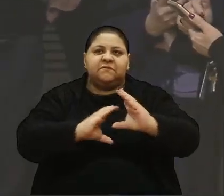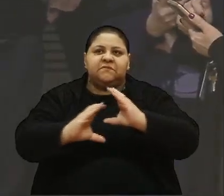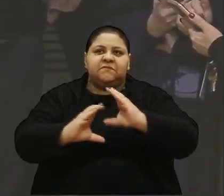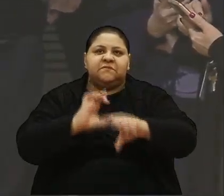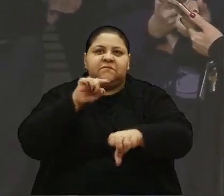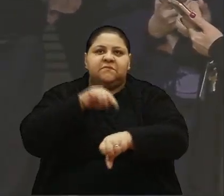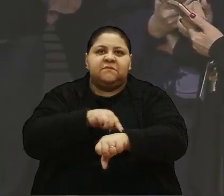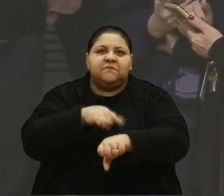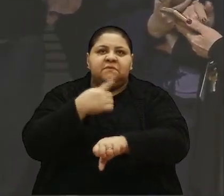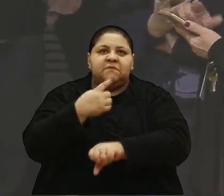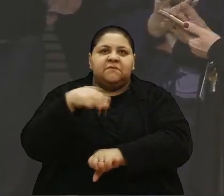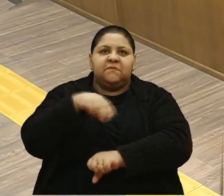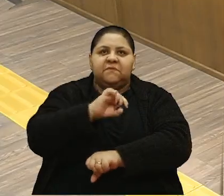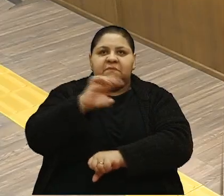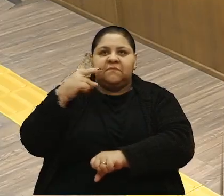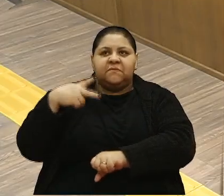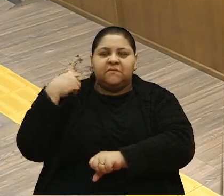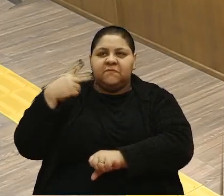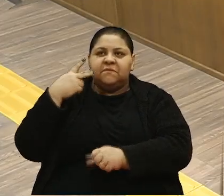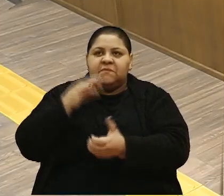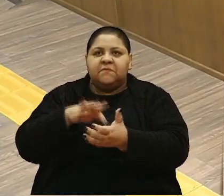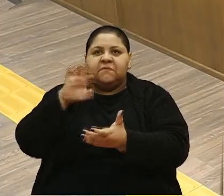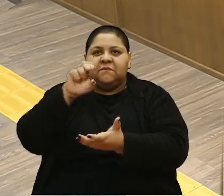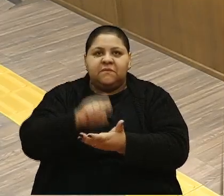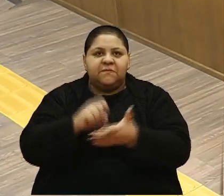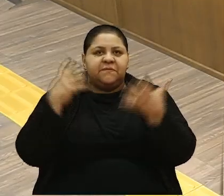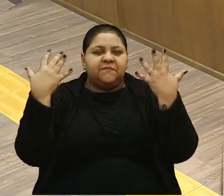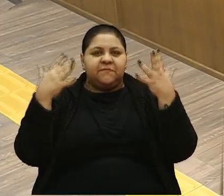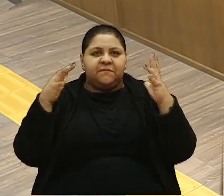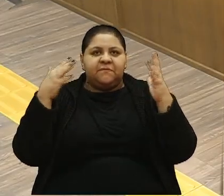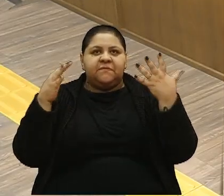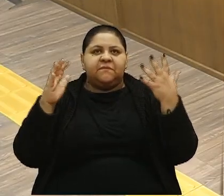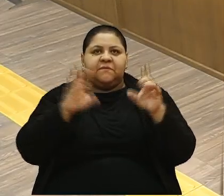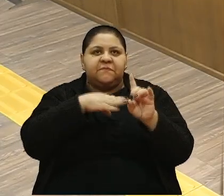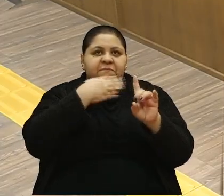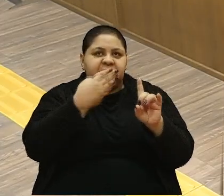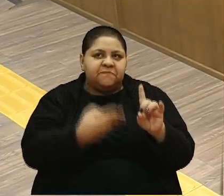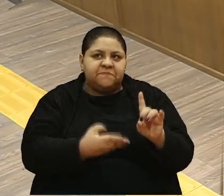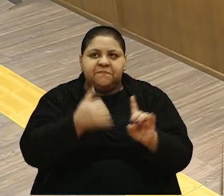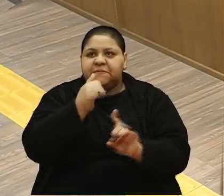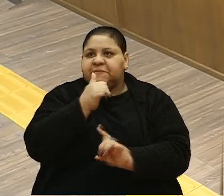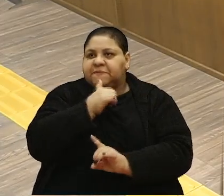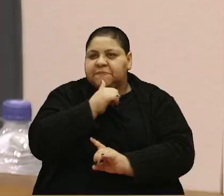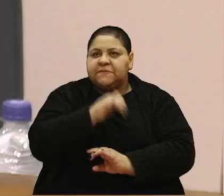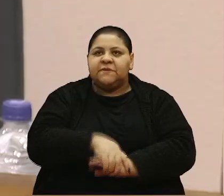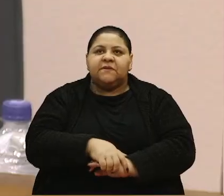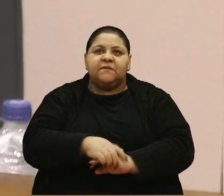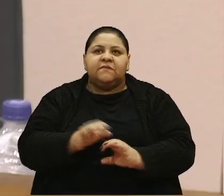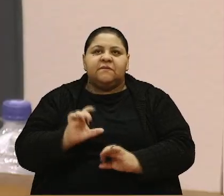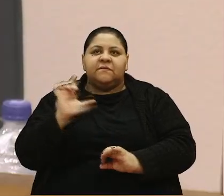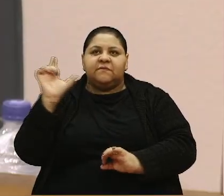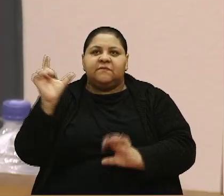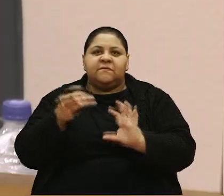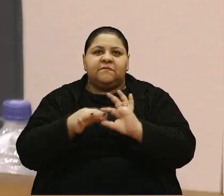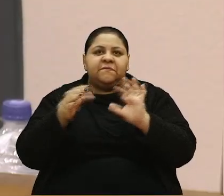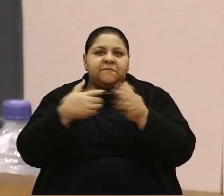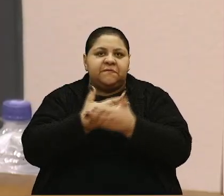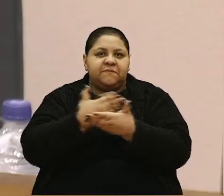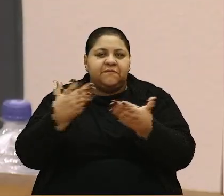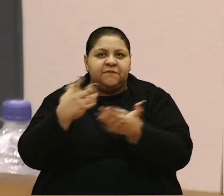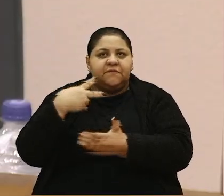comunicações, pelo tempo de 1 minuto por vereador inscrito para apresentação de votos de pesar, de louvor ou de congratulações. A palavra está à disposição de